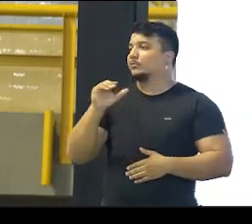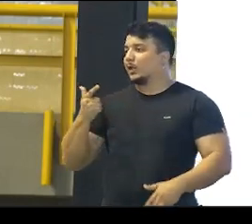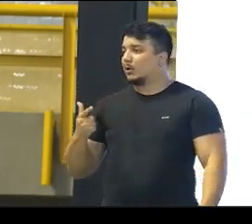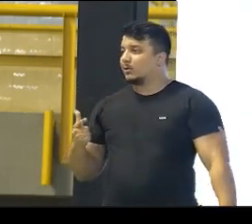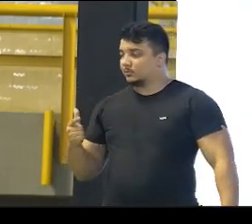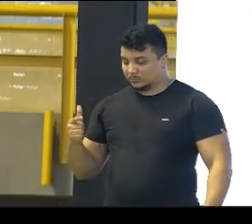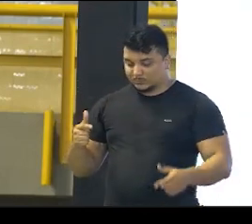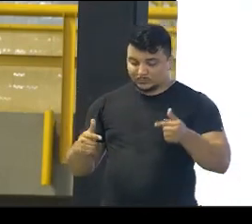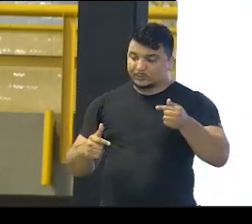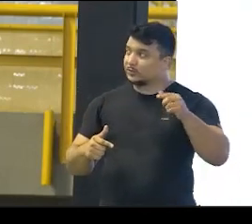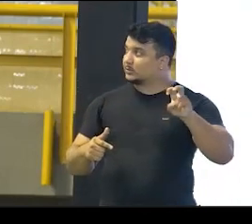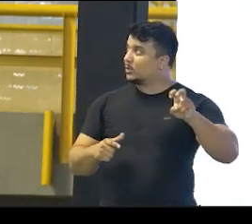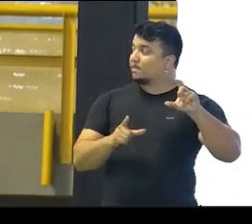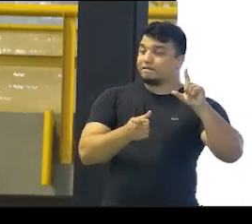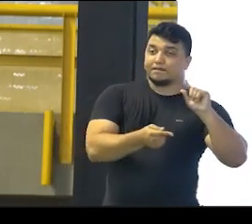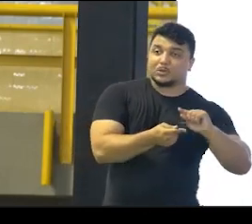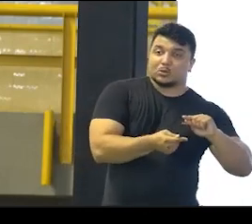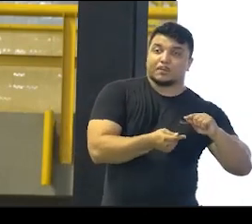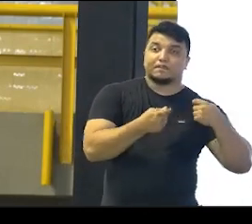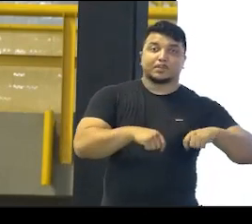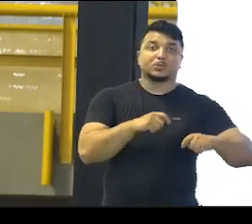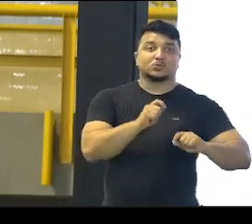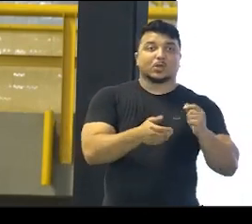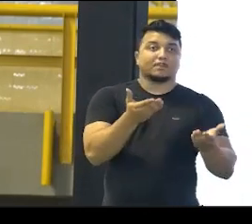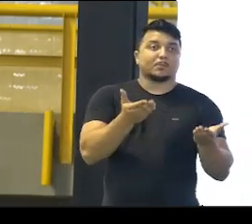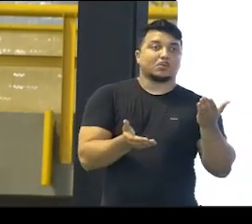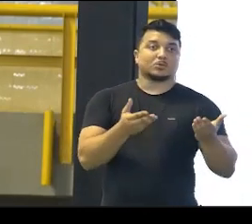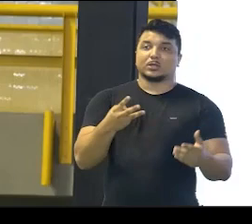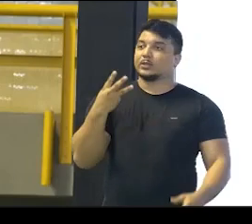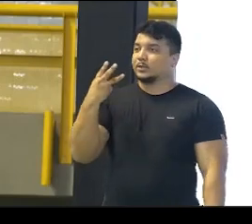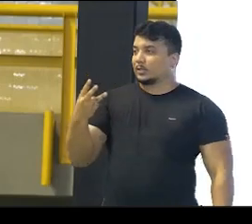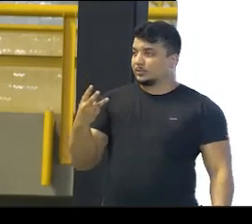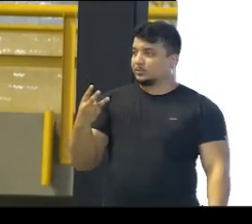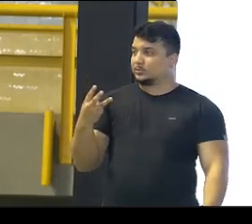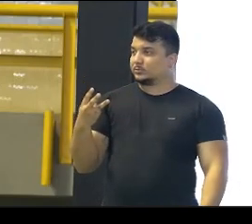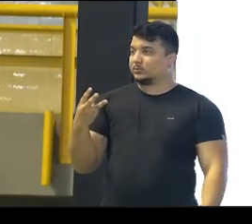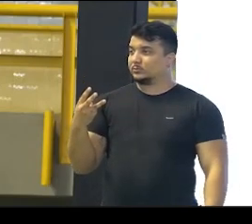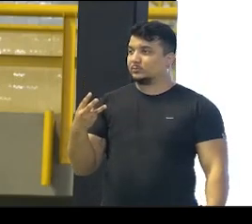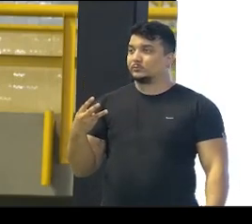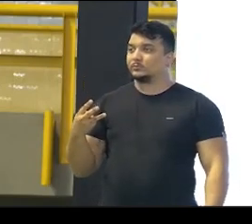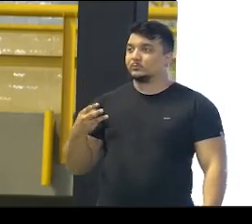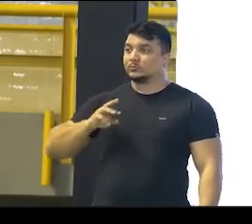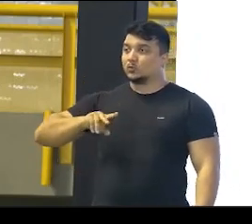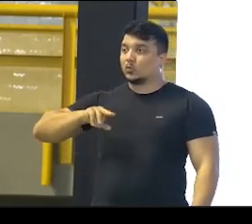75, vamos descobrir quanto é essa hipotenusa. Vem comigo.